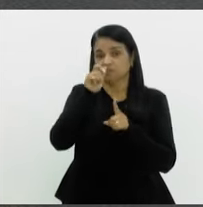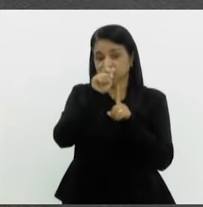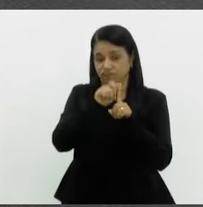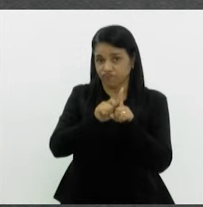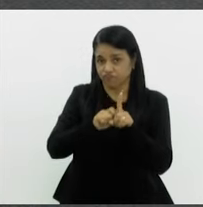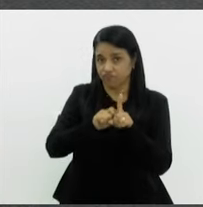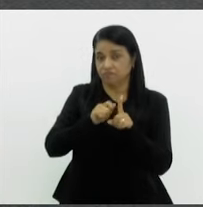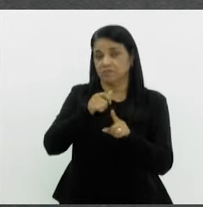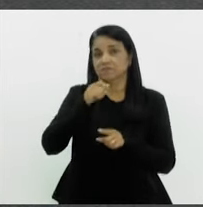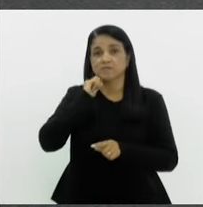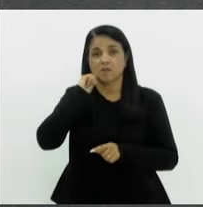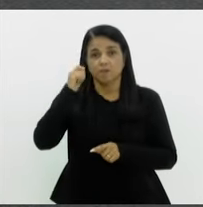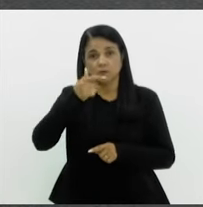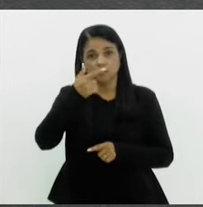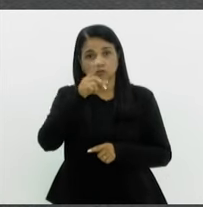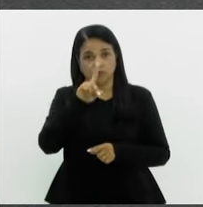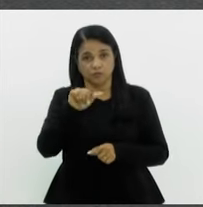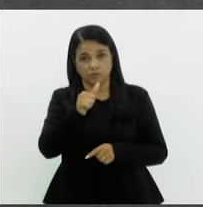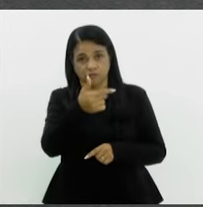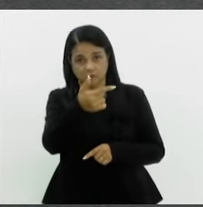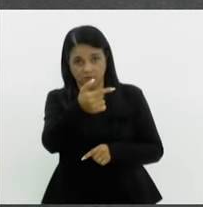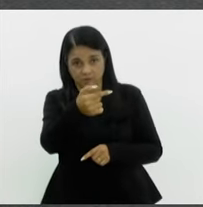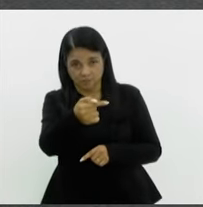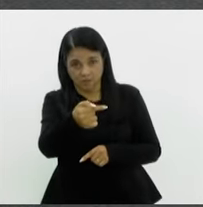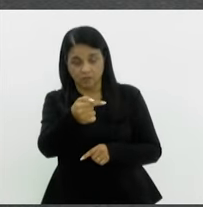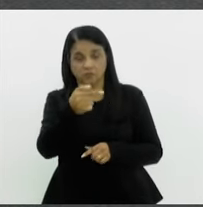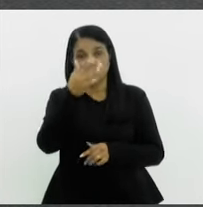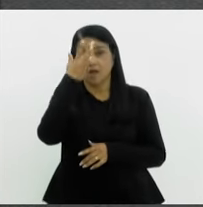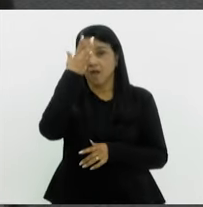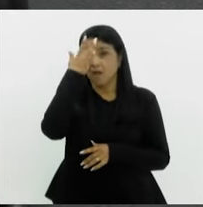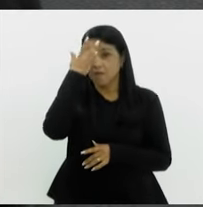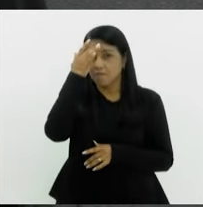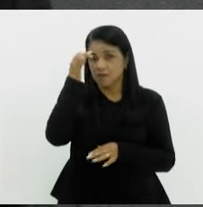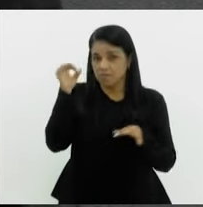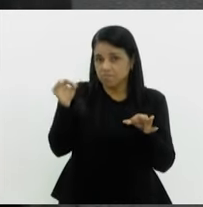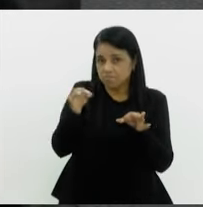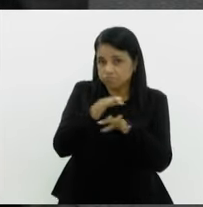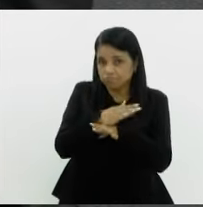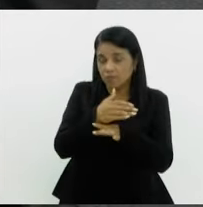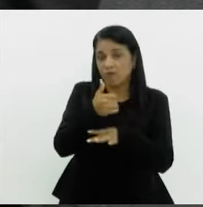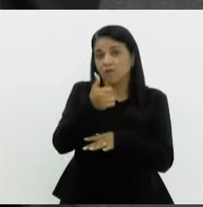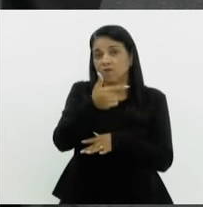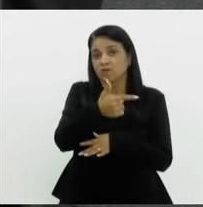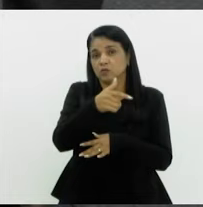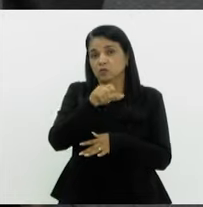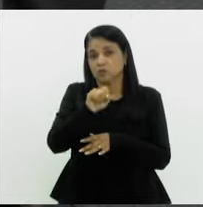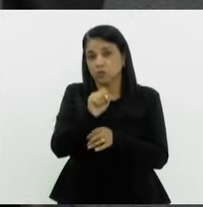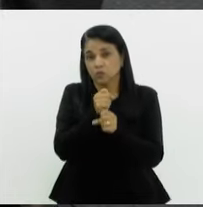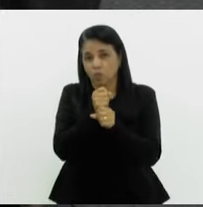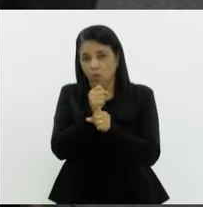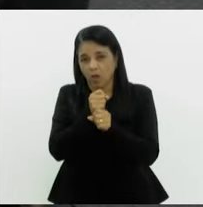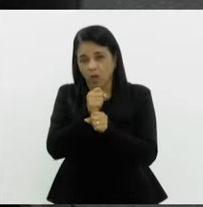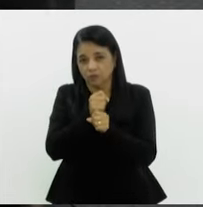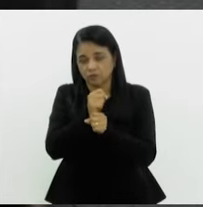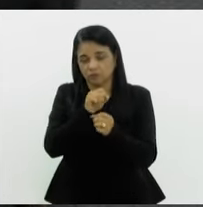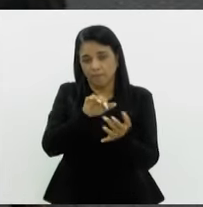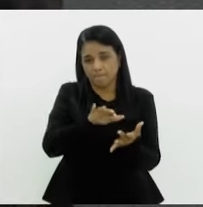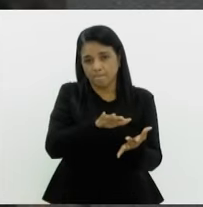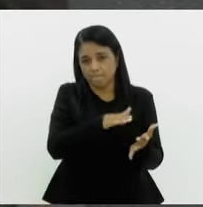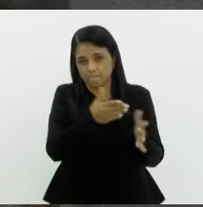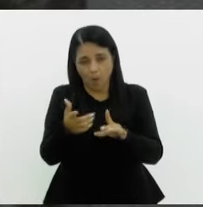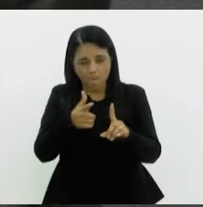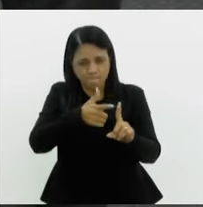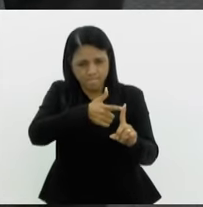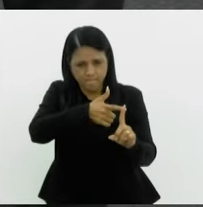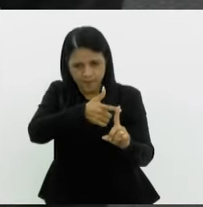dia 17 de abril, que amanhã se completa, completa 28 anos dos maiores massacres existentes